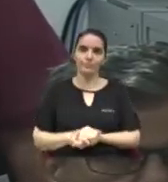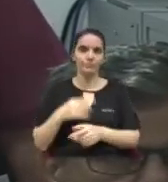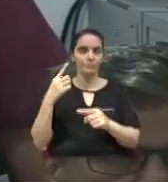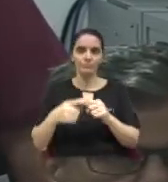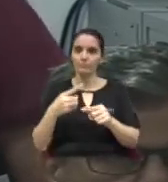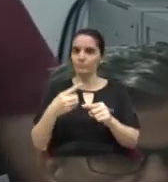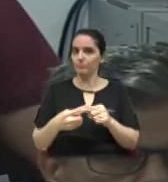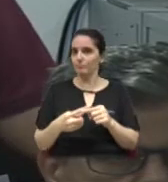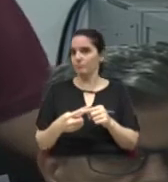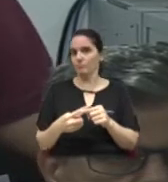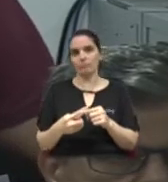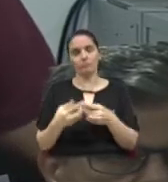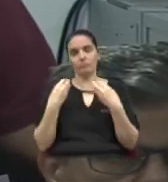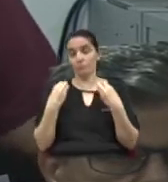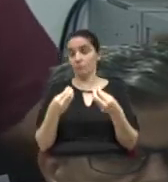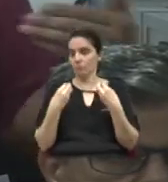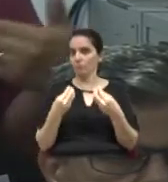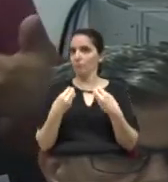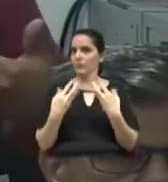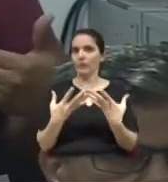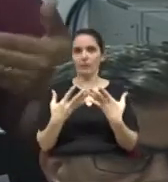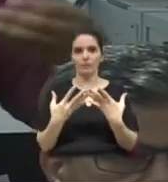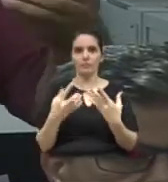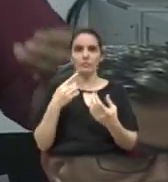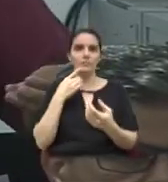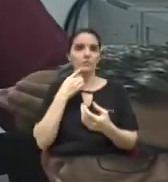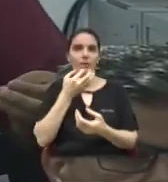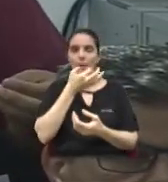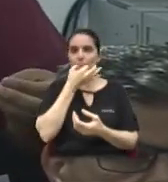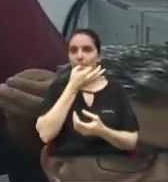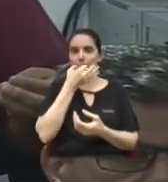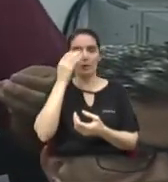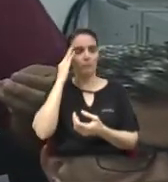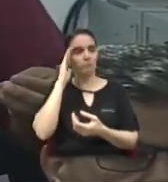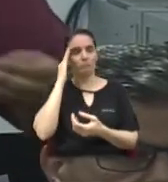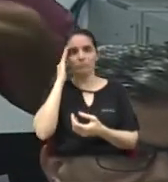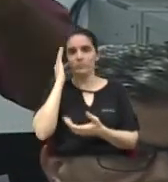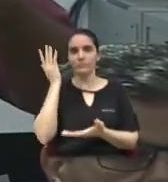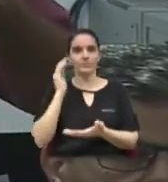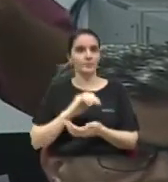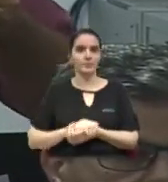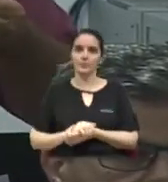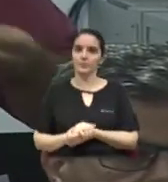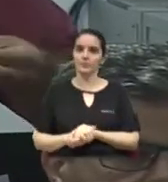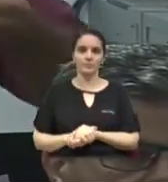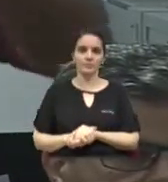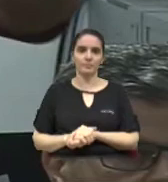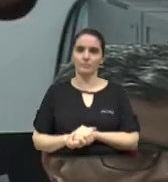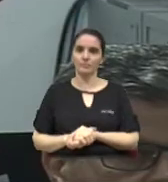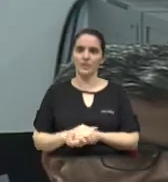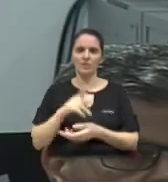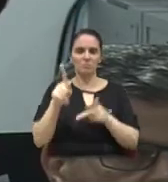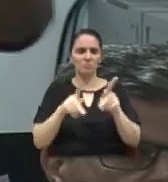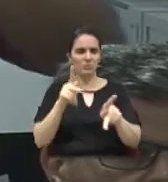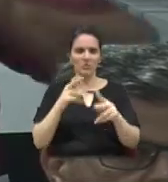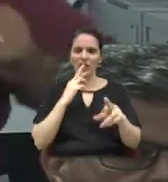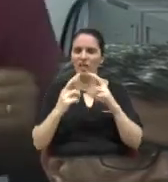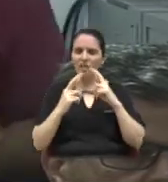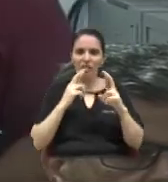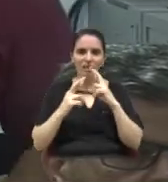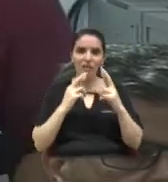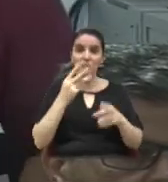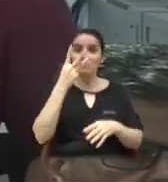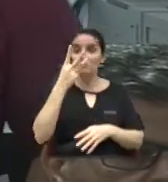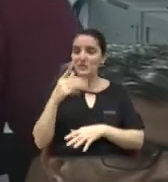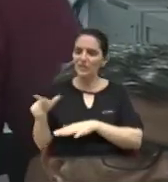Porque não dá para entender. Na minha opinião, eu não entendo. Não vem a reclamação de agora, já faz 3 semanas nós estamos tentando